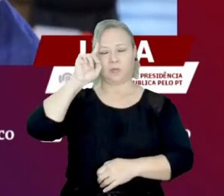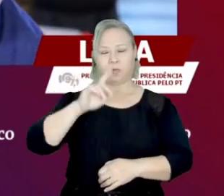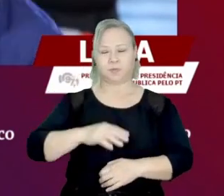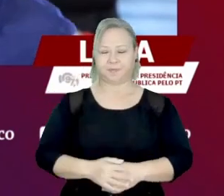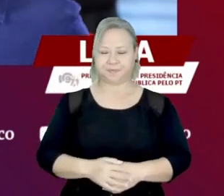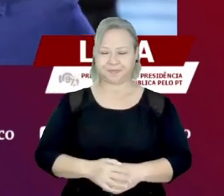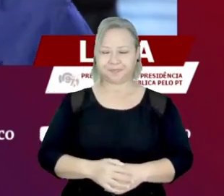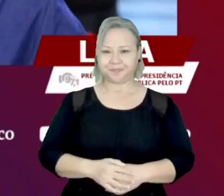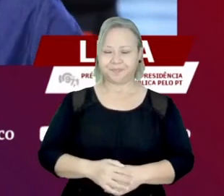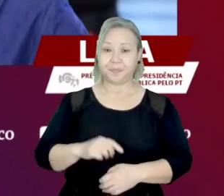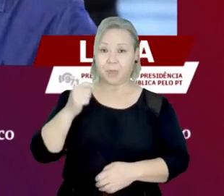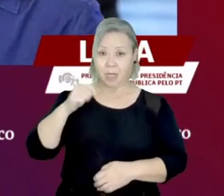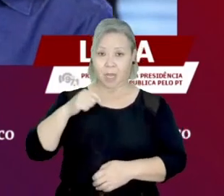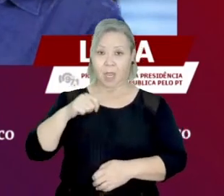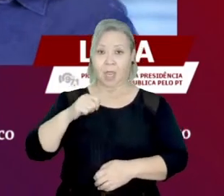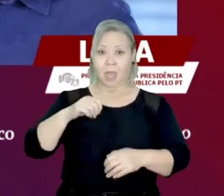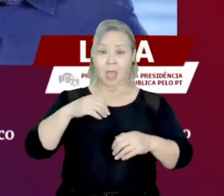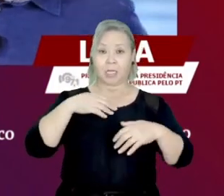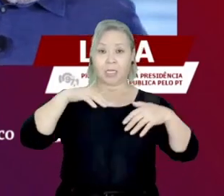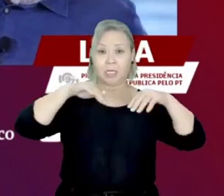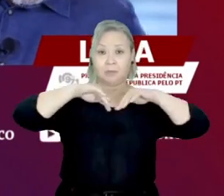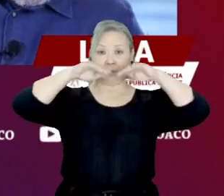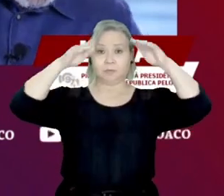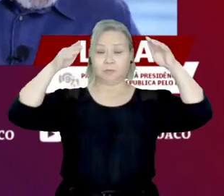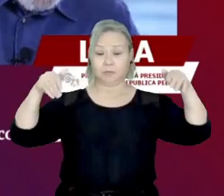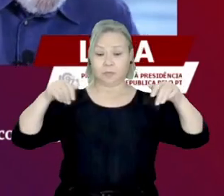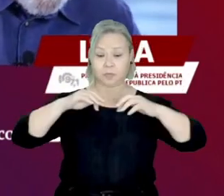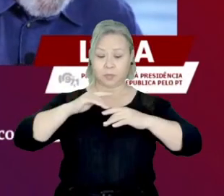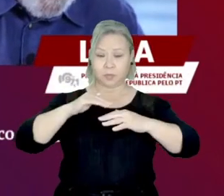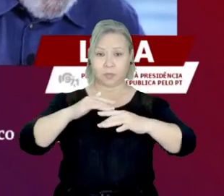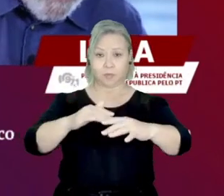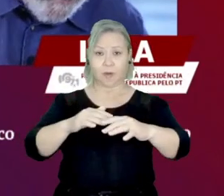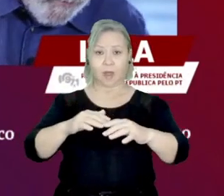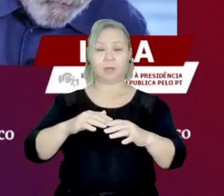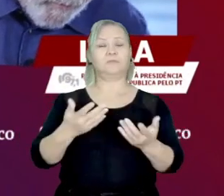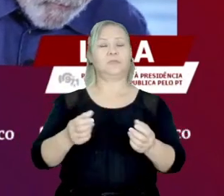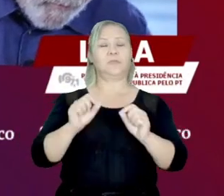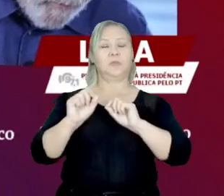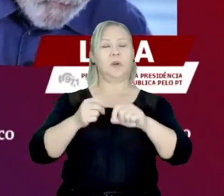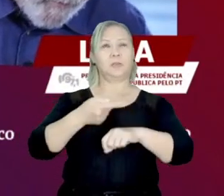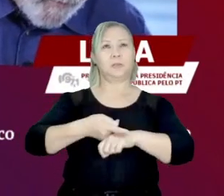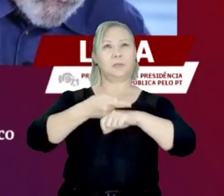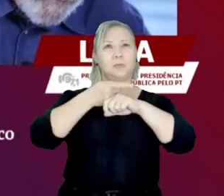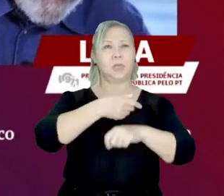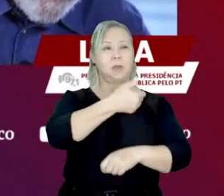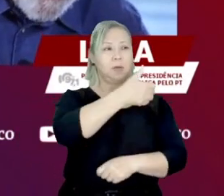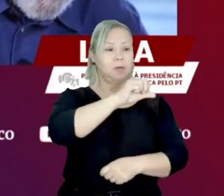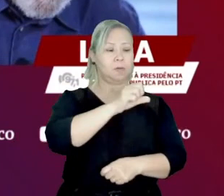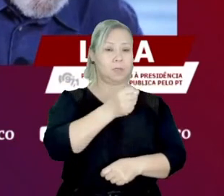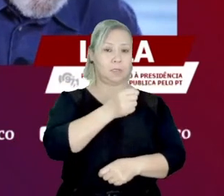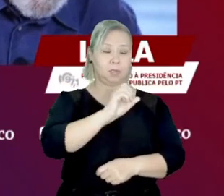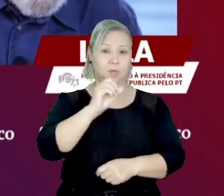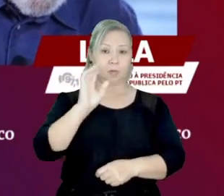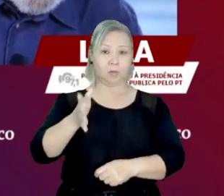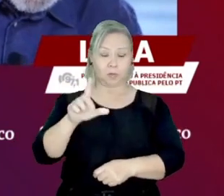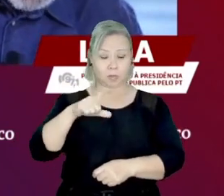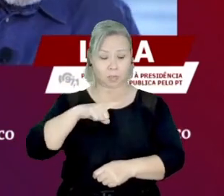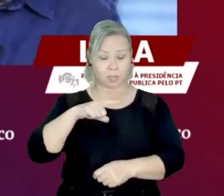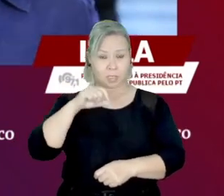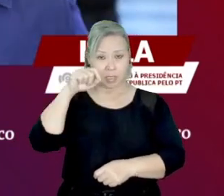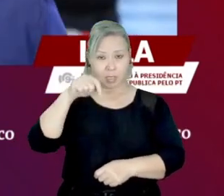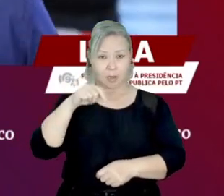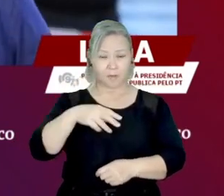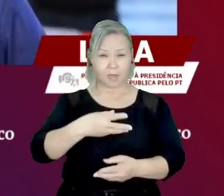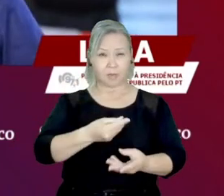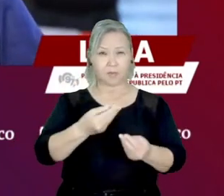nesses encontros sindicais, o senhor é um ex-sindicalista histórico. E você sabe que aqui as 4 principais cidades já foram, a certa